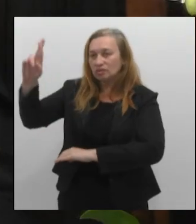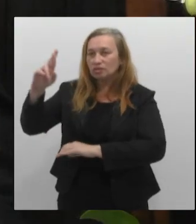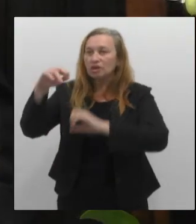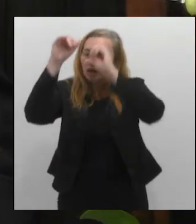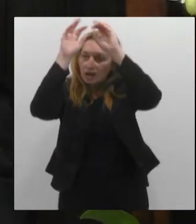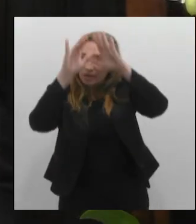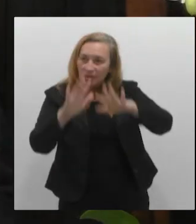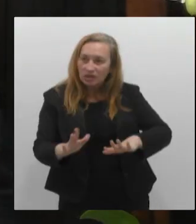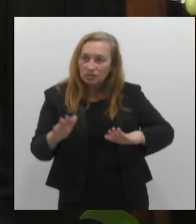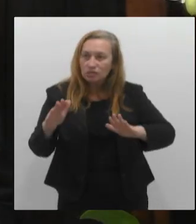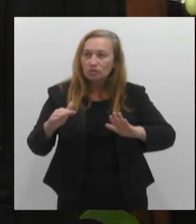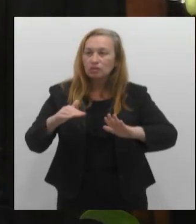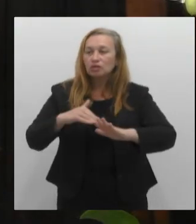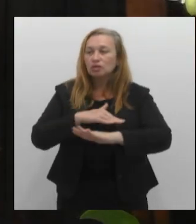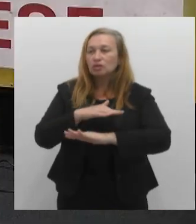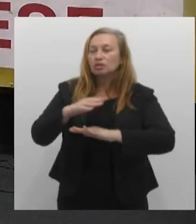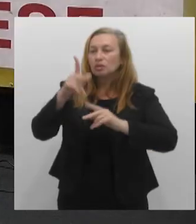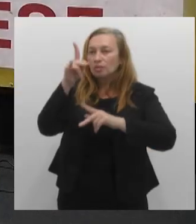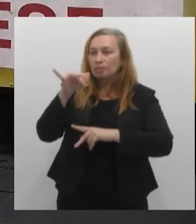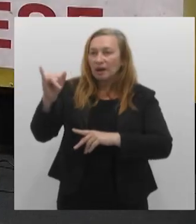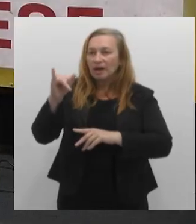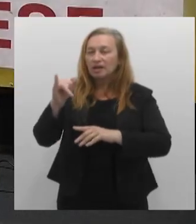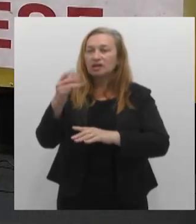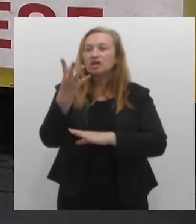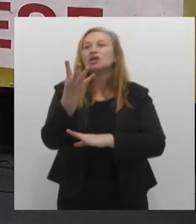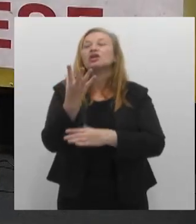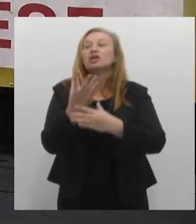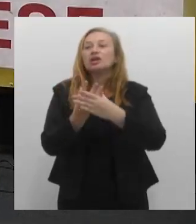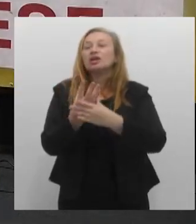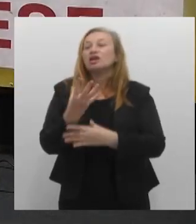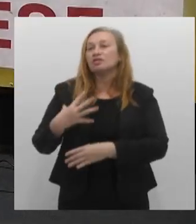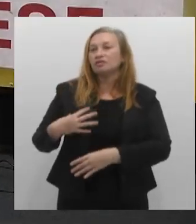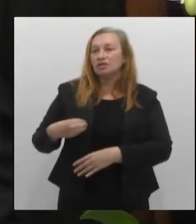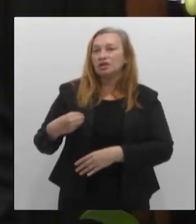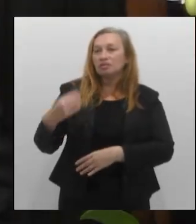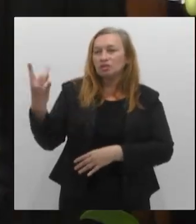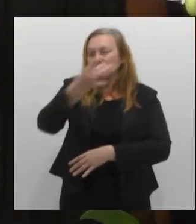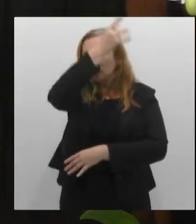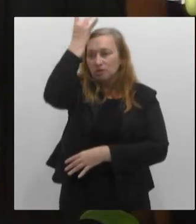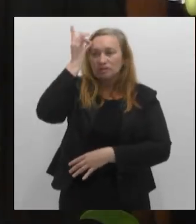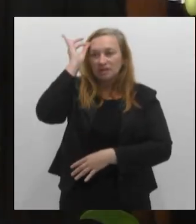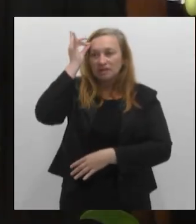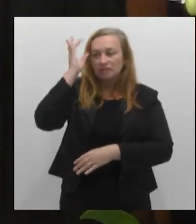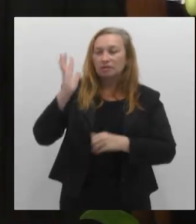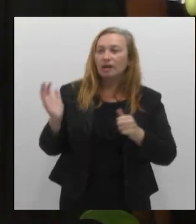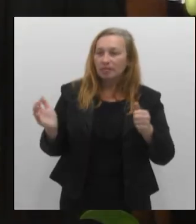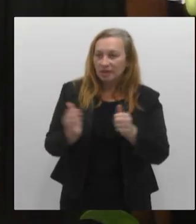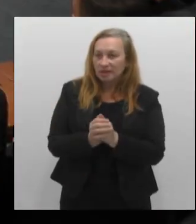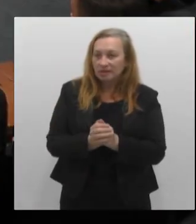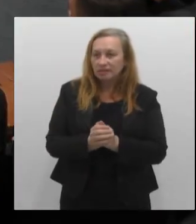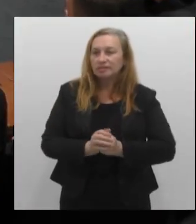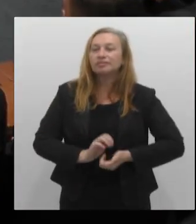Abençoe-vos o Deus Todo-Poderoso, Pai, e Filho e Espírito Santo. Amém.